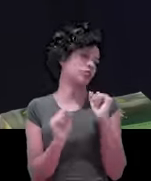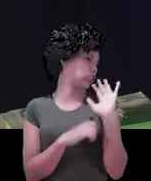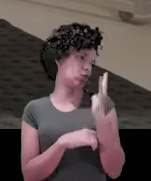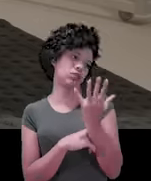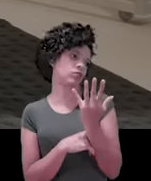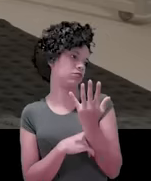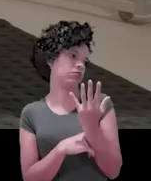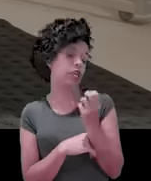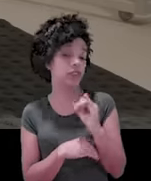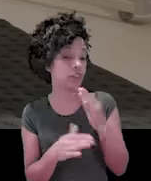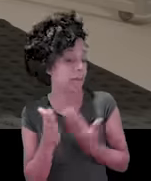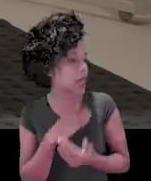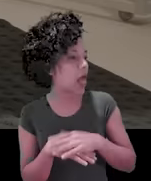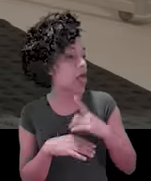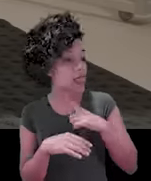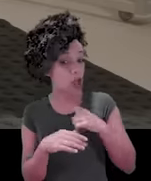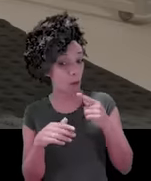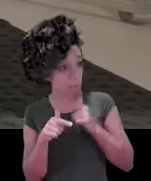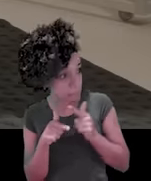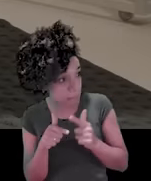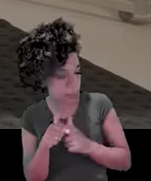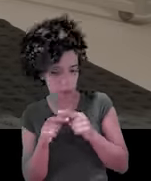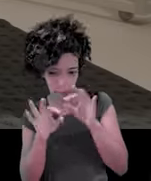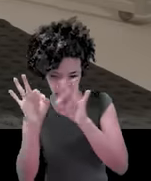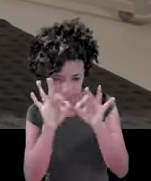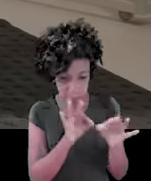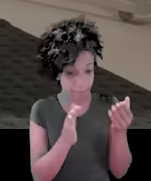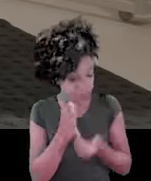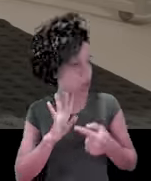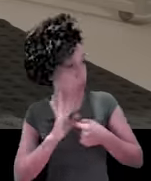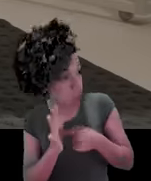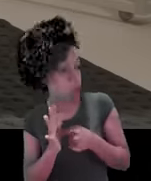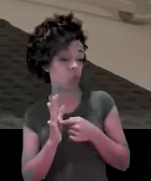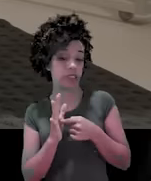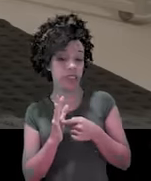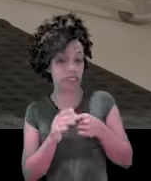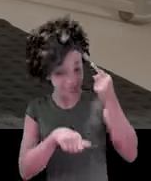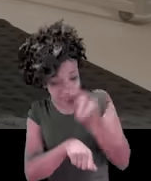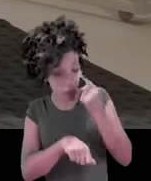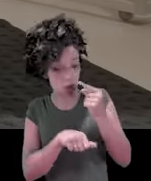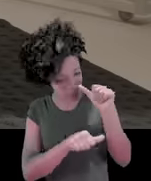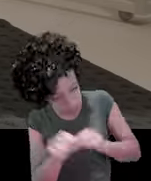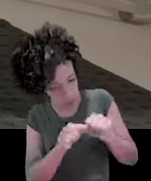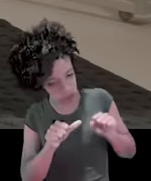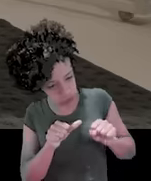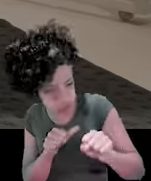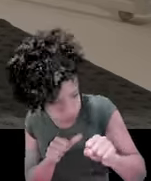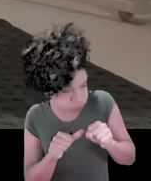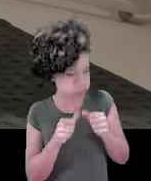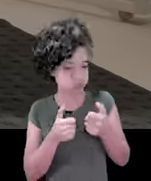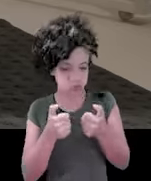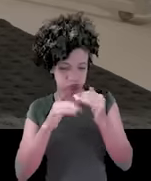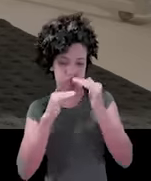de acontecer se você perder você tem uma pane elétrica mais uma pane hidráulica perdeu o motor na hora de ser alterna vai para o povo